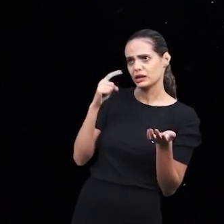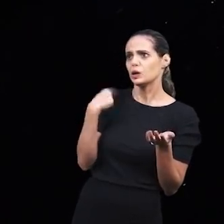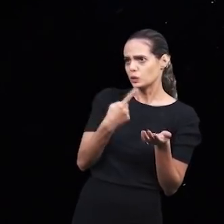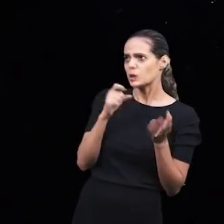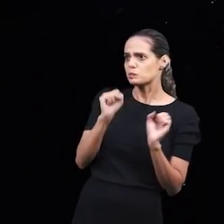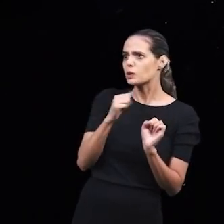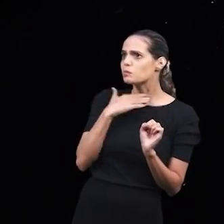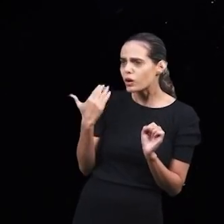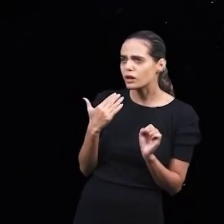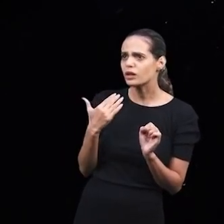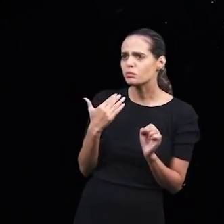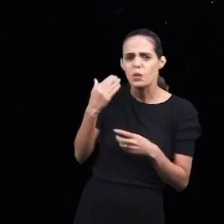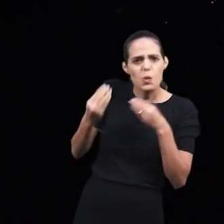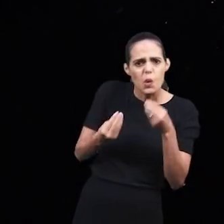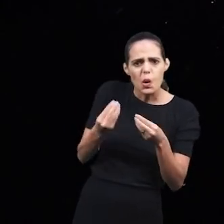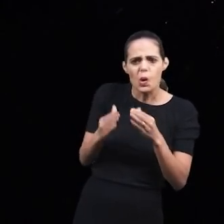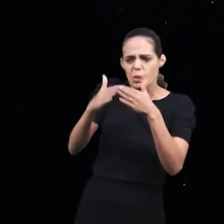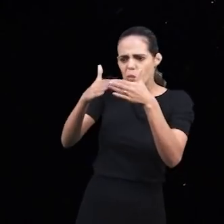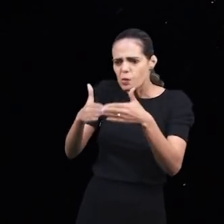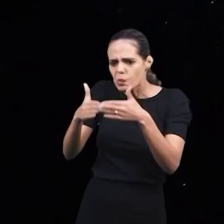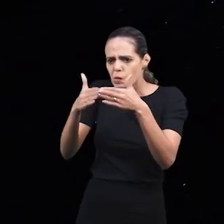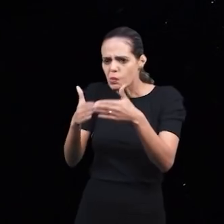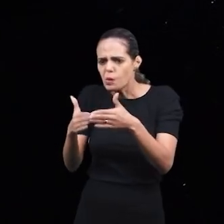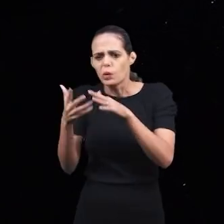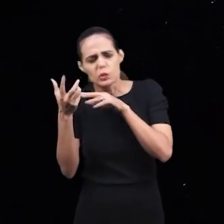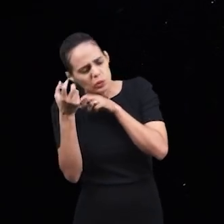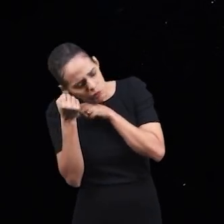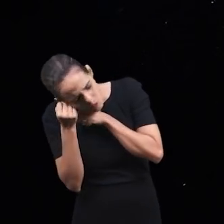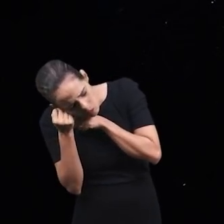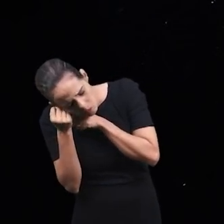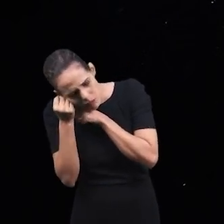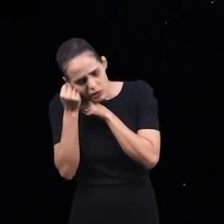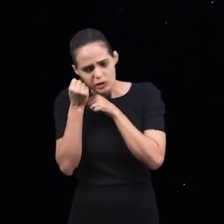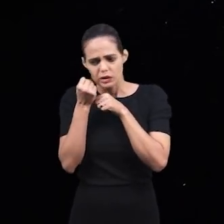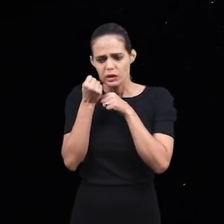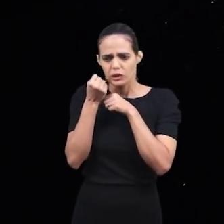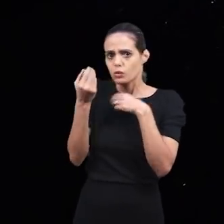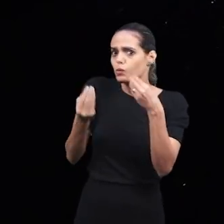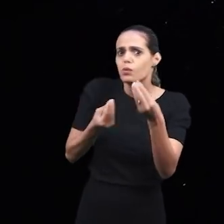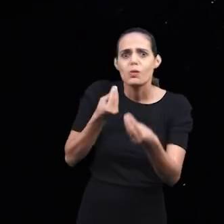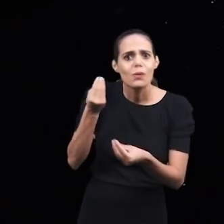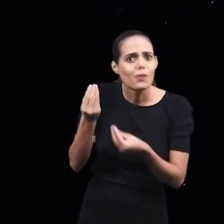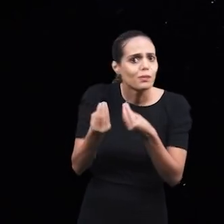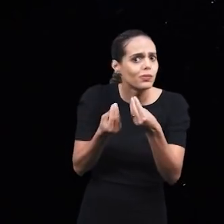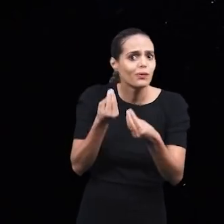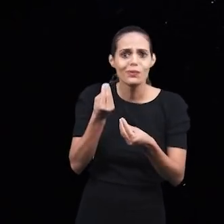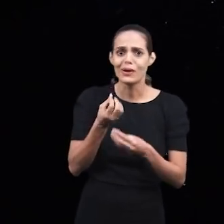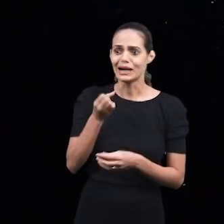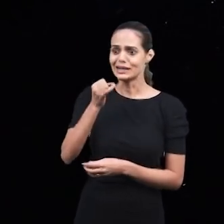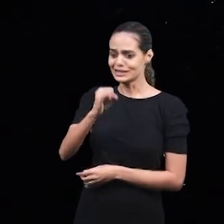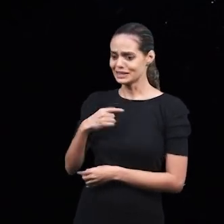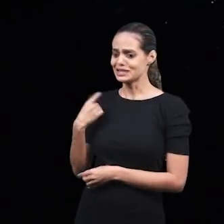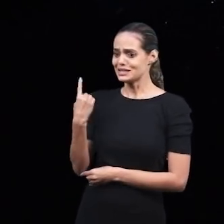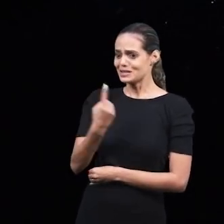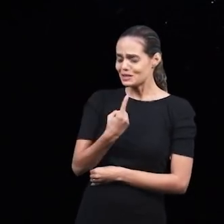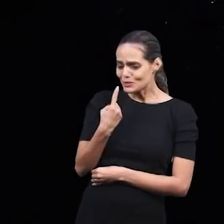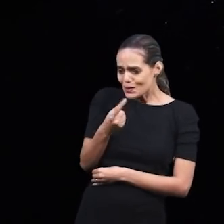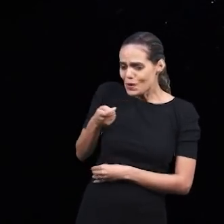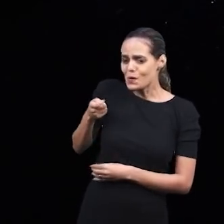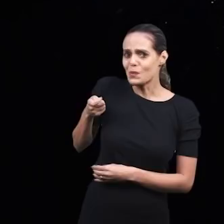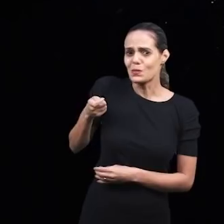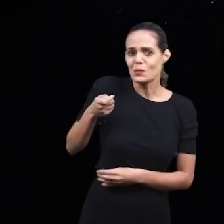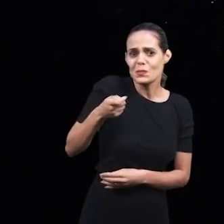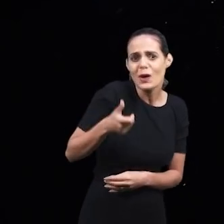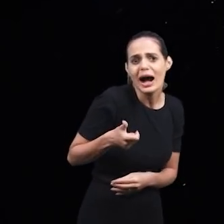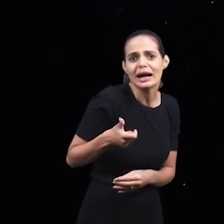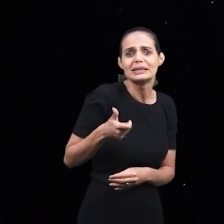morramos, podes assim dormir, se a cada momento nos vemos,